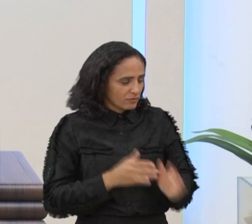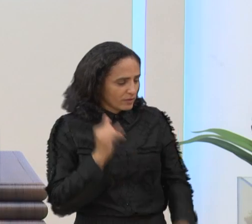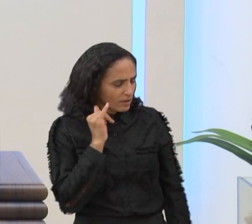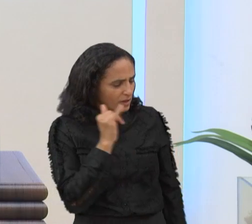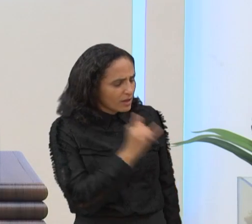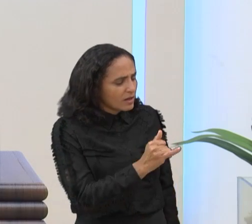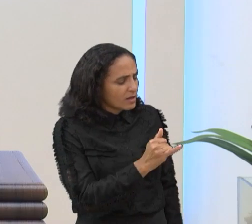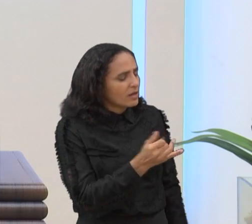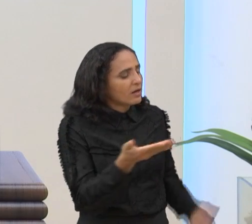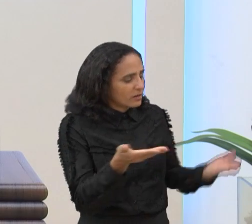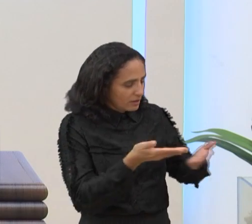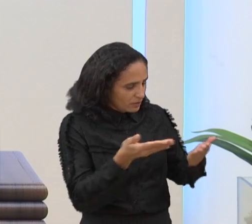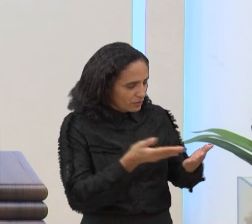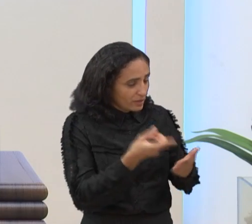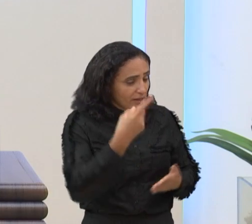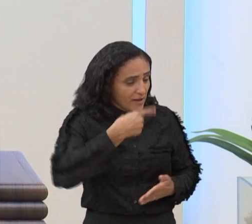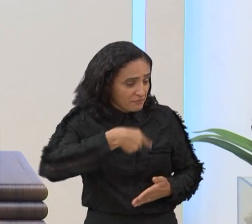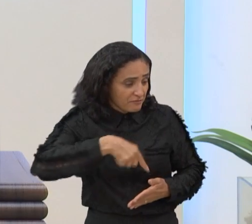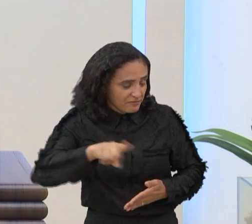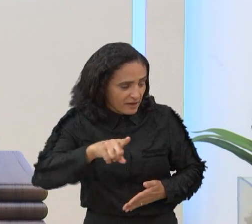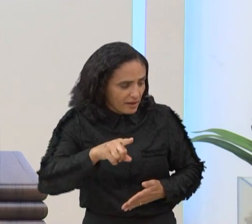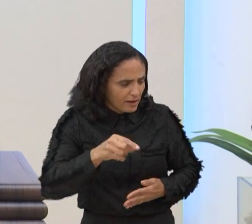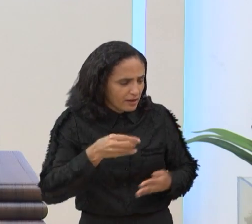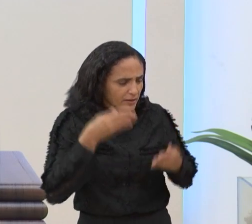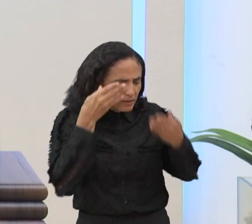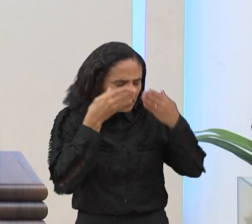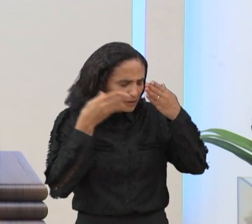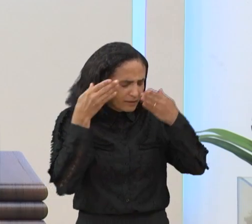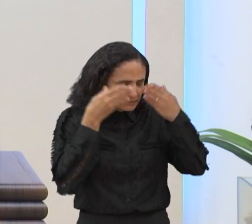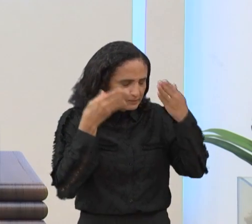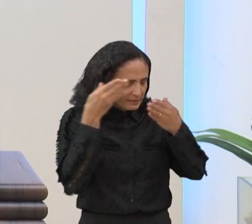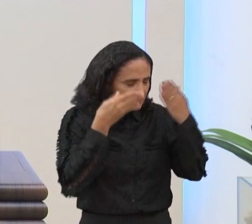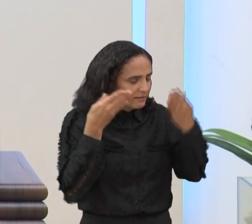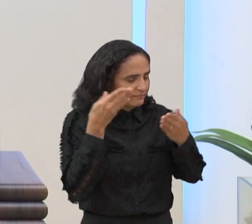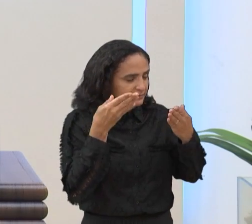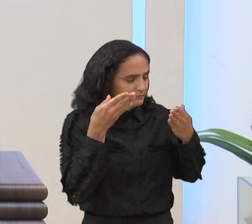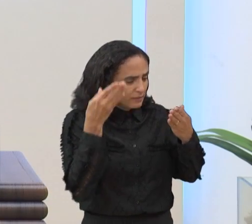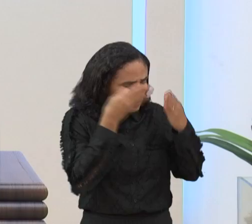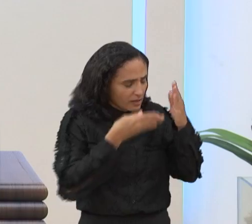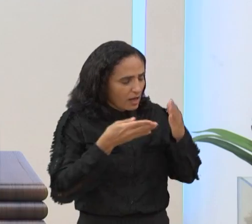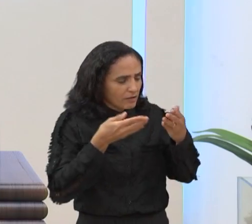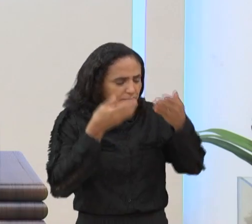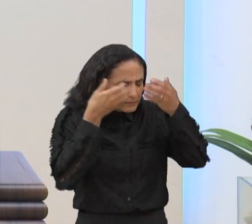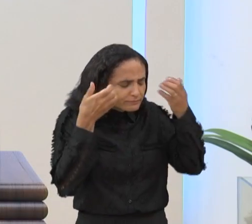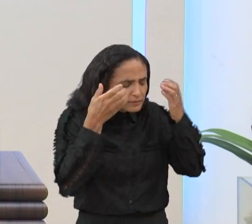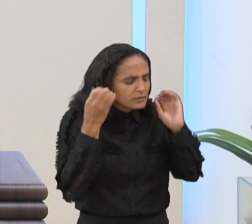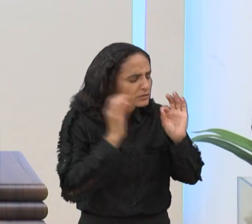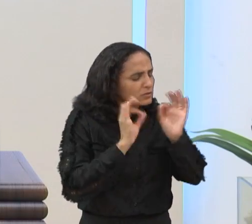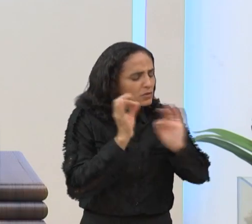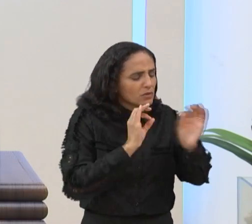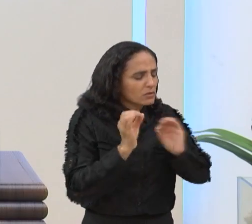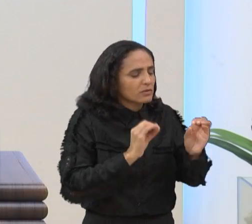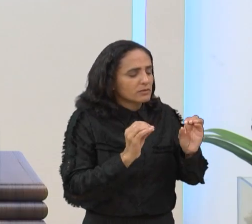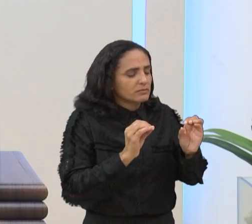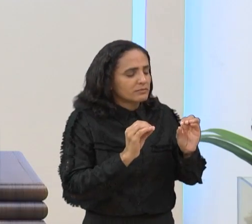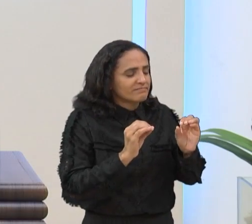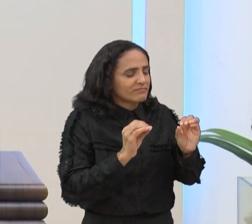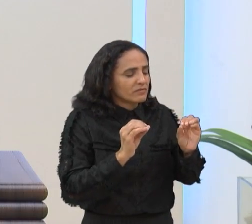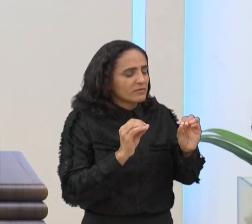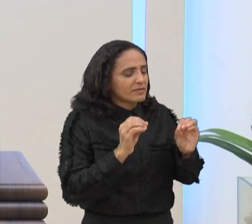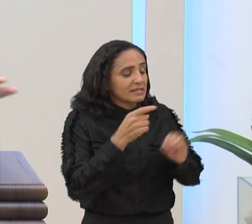vai, lava-te no tanque de Siloé, que significa o enviado, e diz, foi, pois,